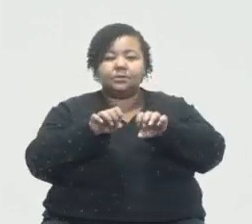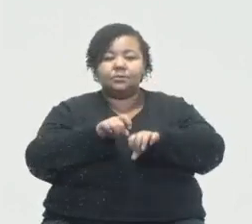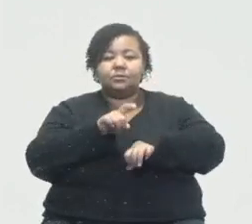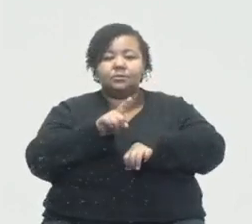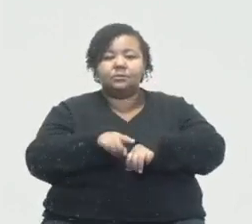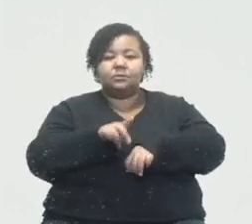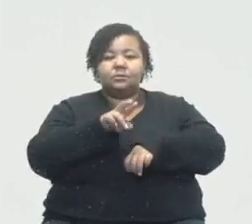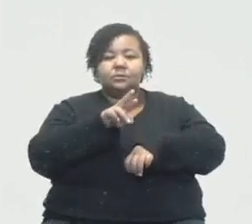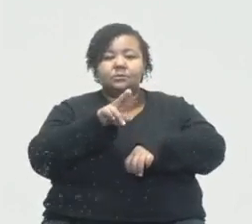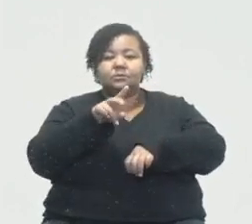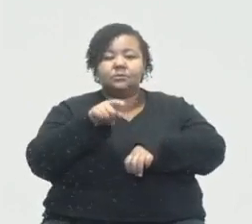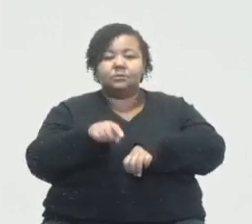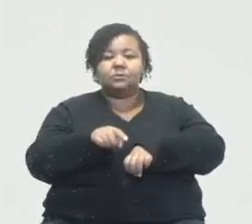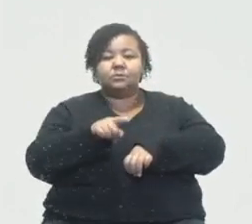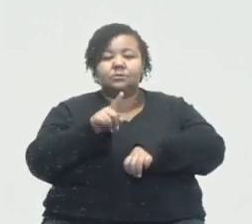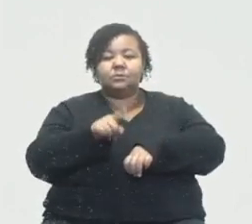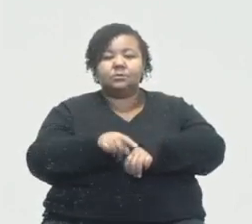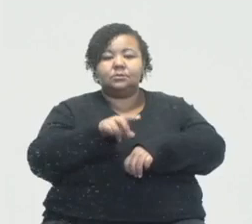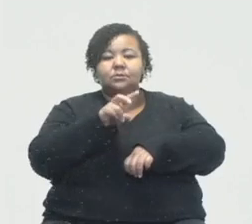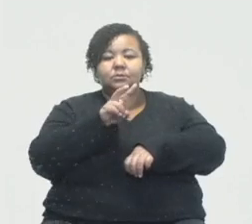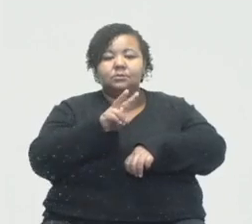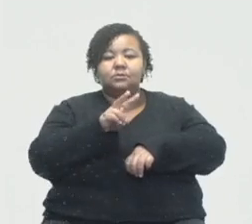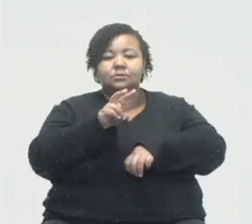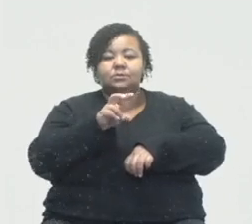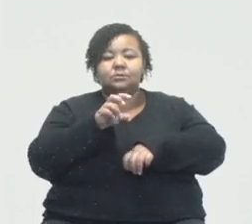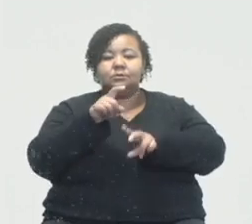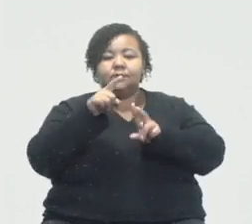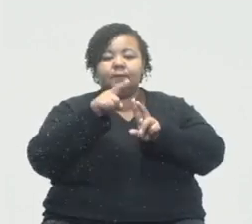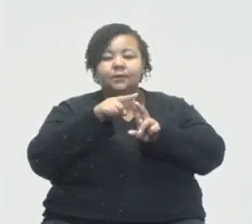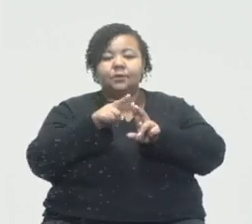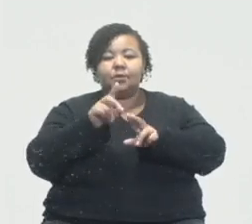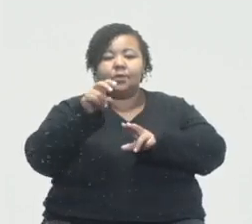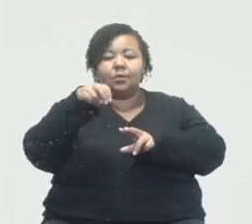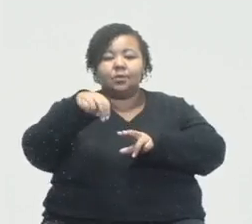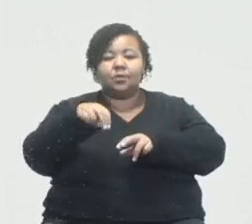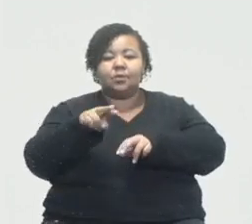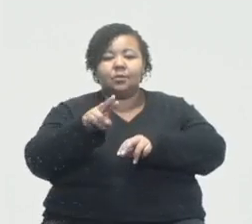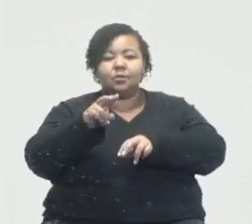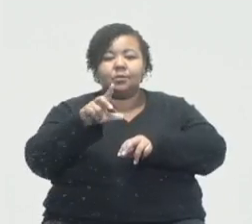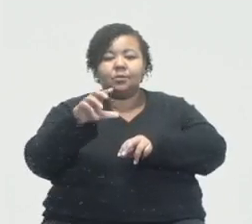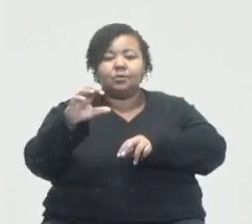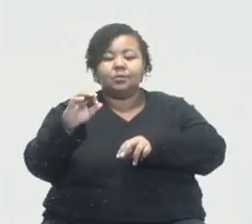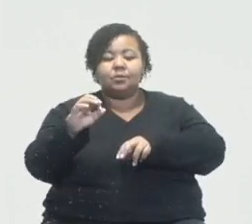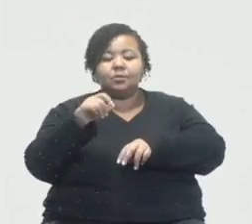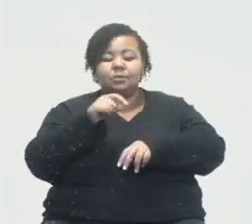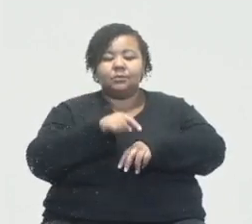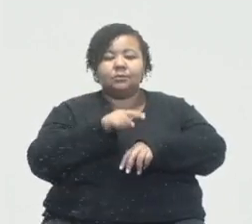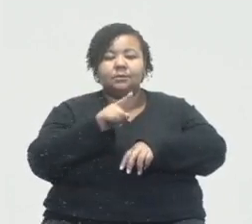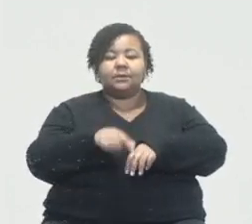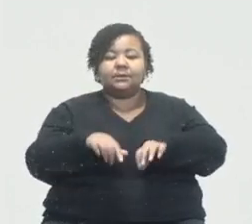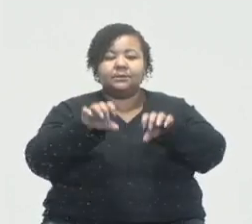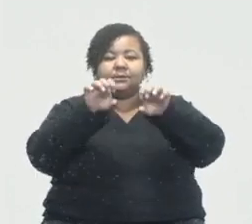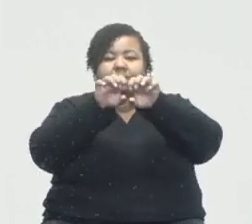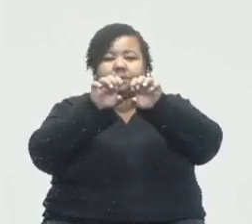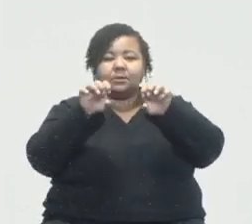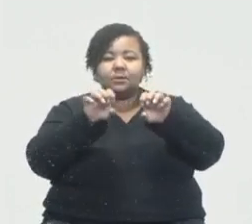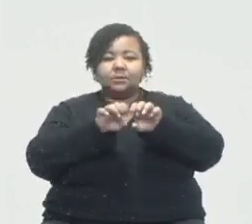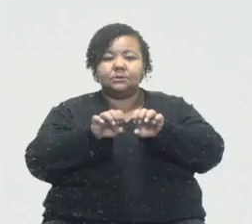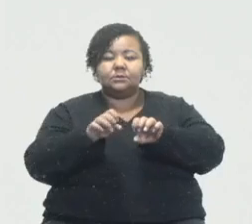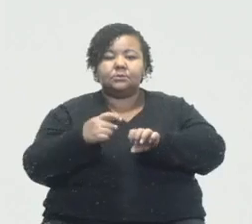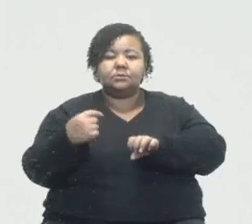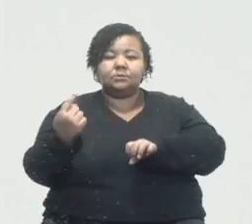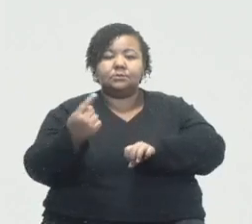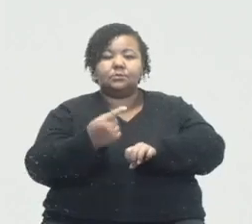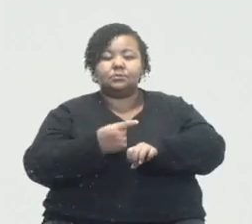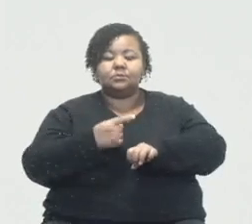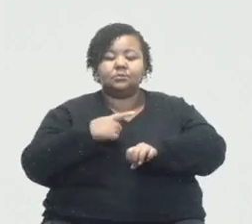é igual ao nosso vetor nulo. A partir desta equação, nós